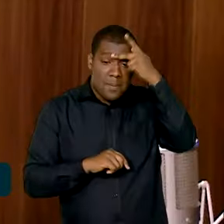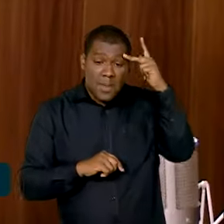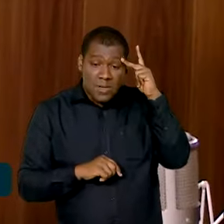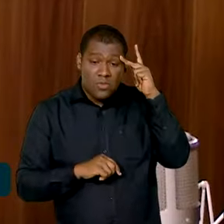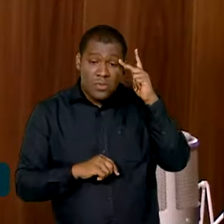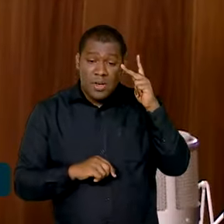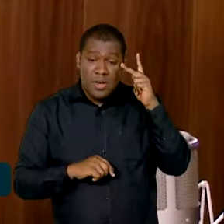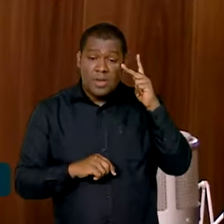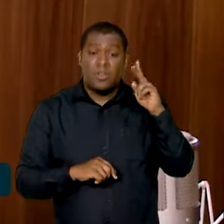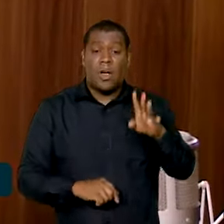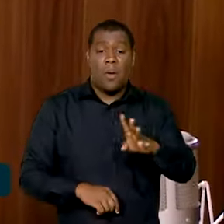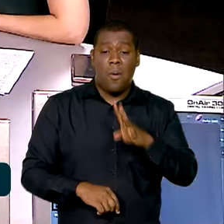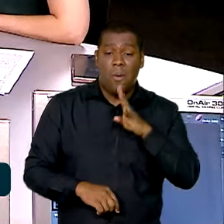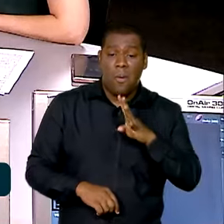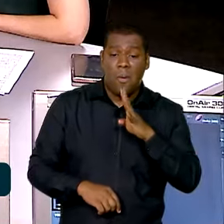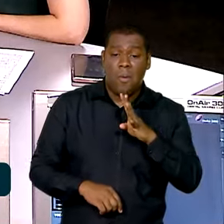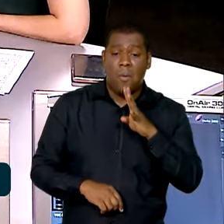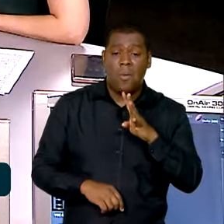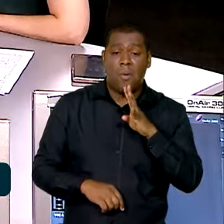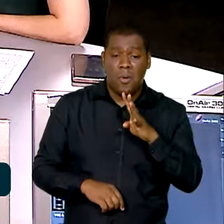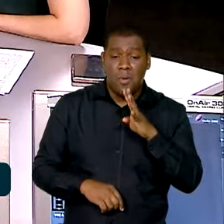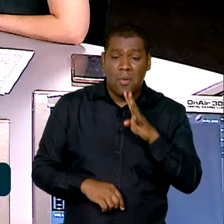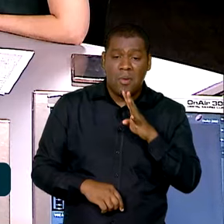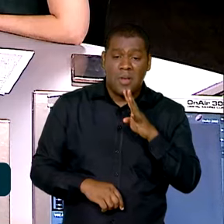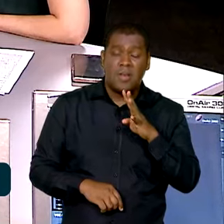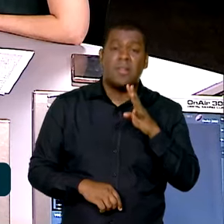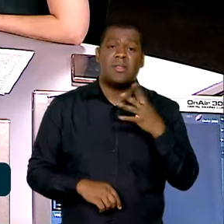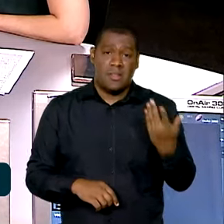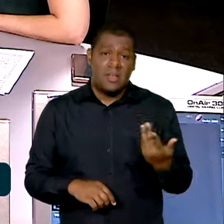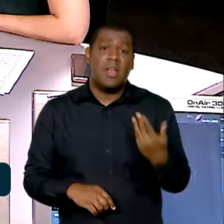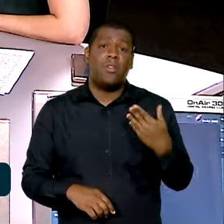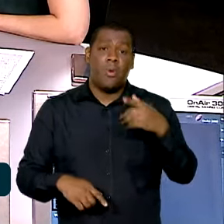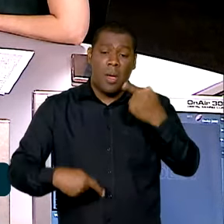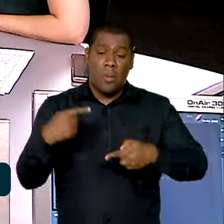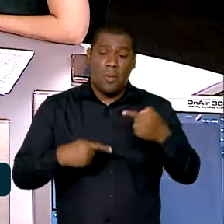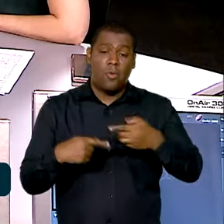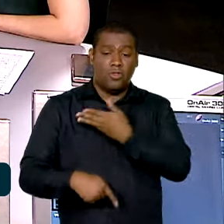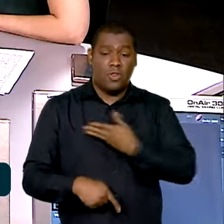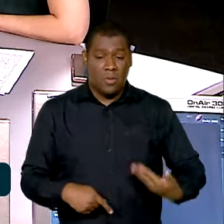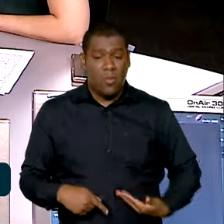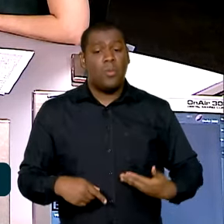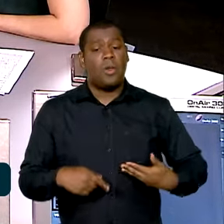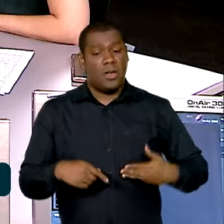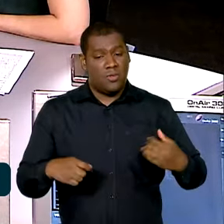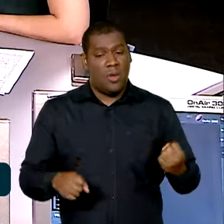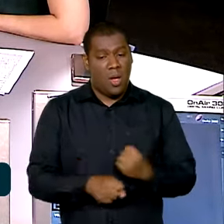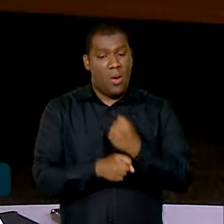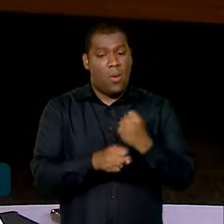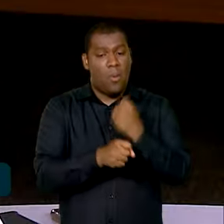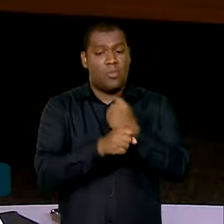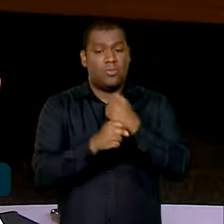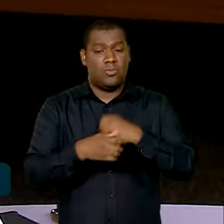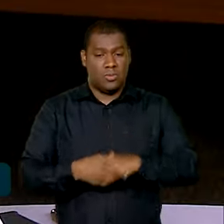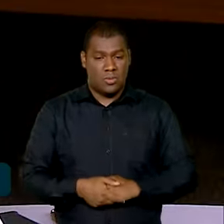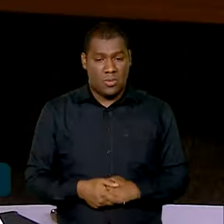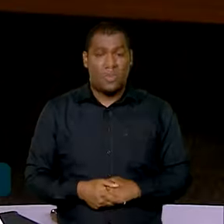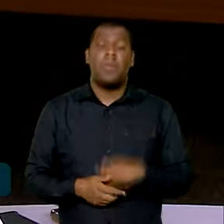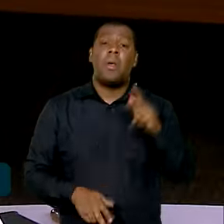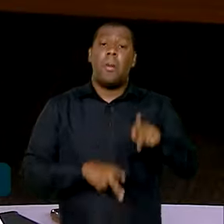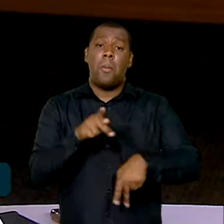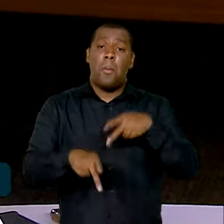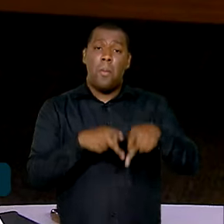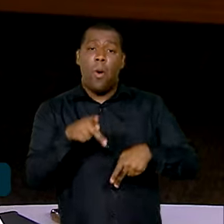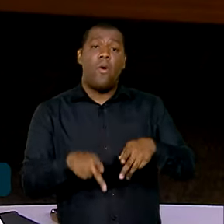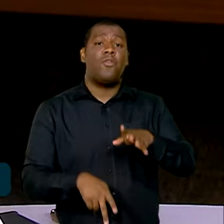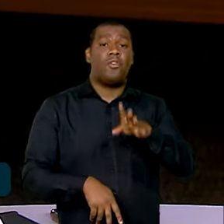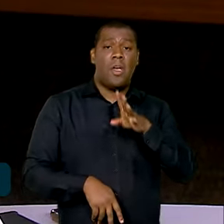a questão dos procedimentos para o início das obras. Segundo ele, é necessário informação para que a população